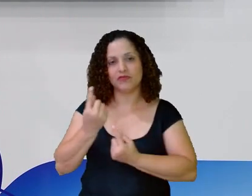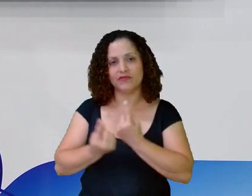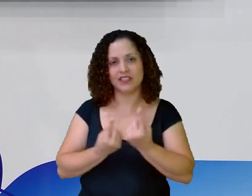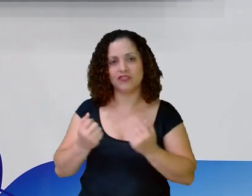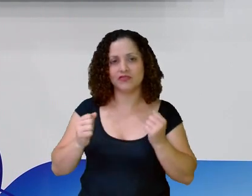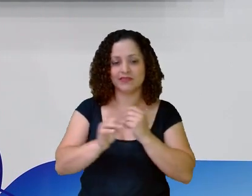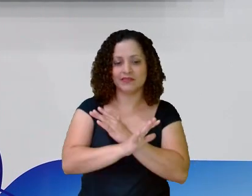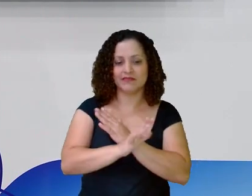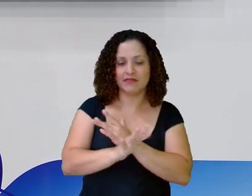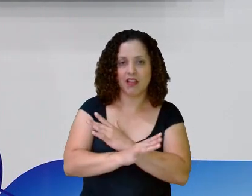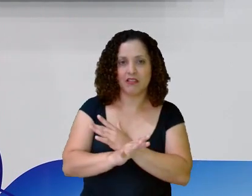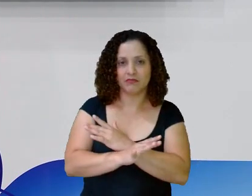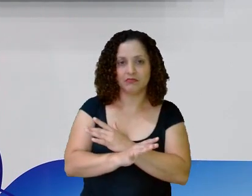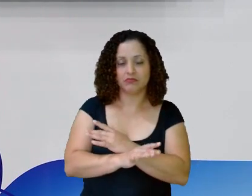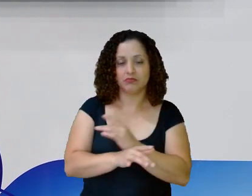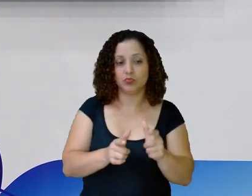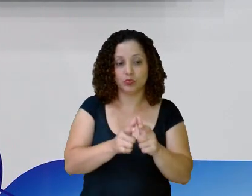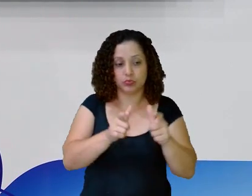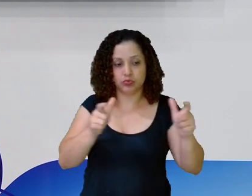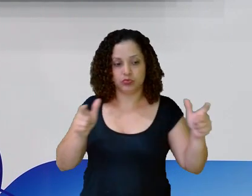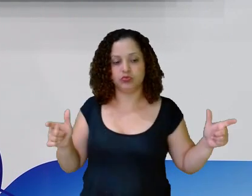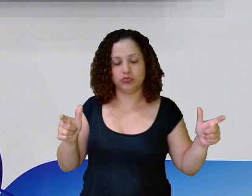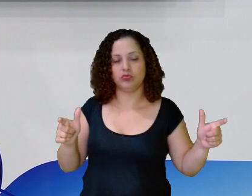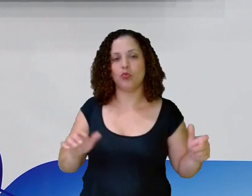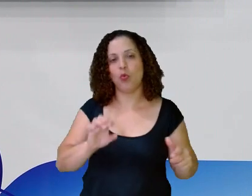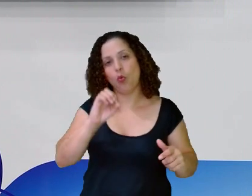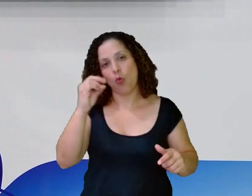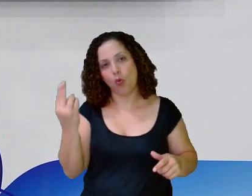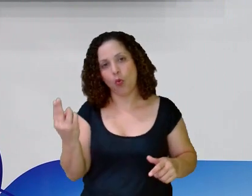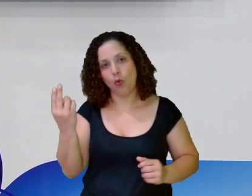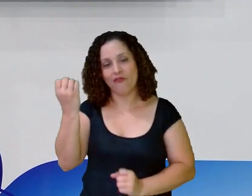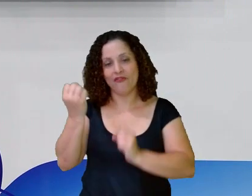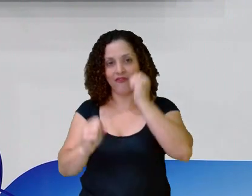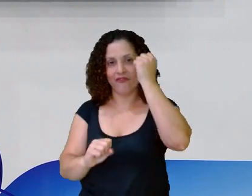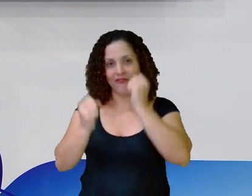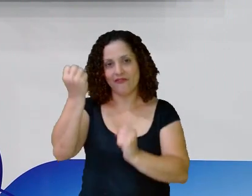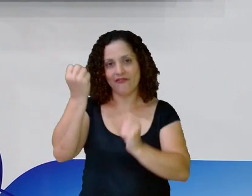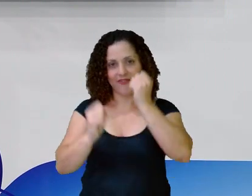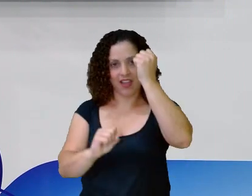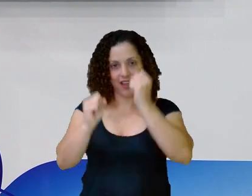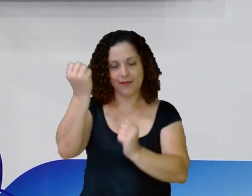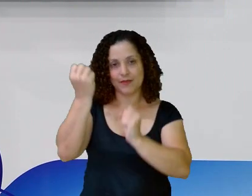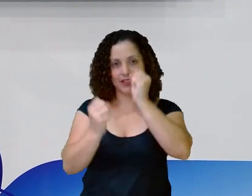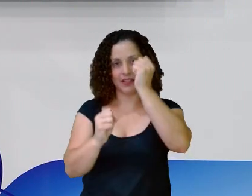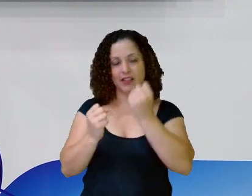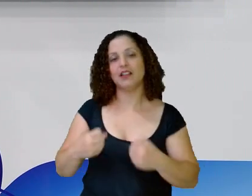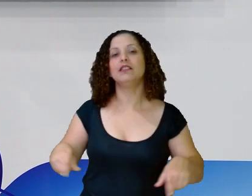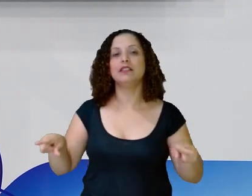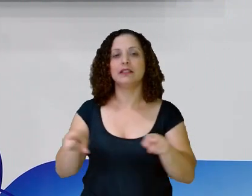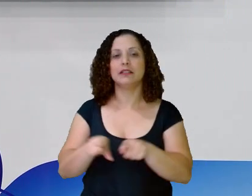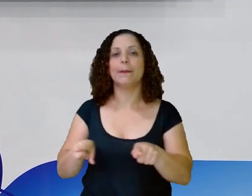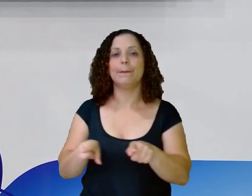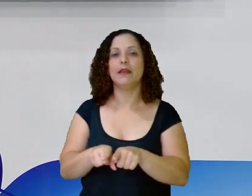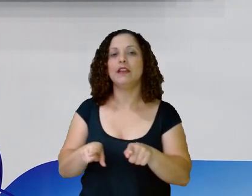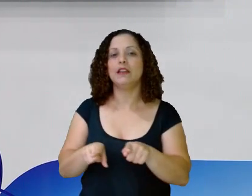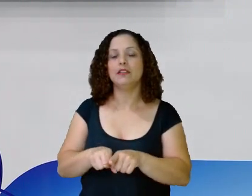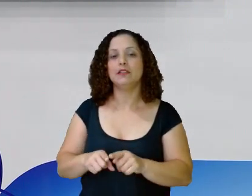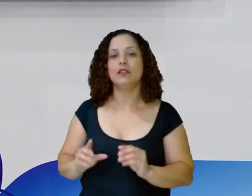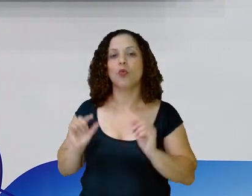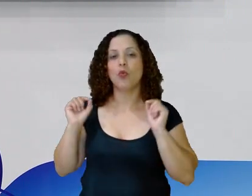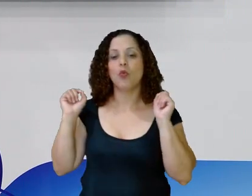urbanos, mas hoje também há uma cultura das fábricas, por elas terem uma extensão maior, elas se direcionarem